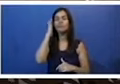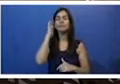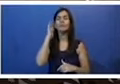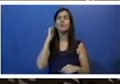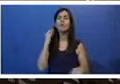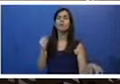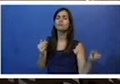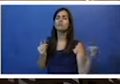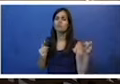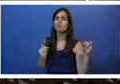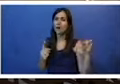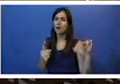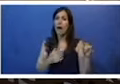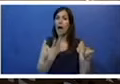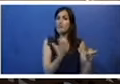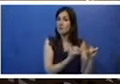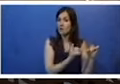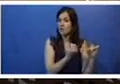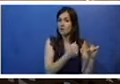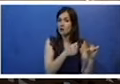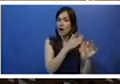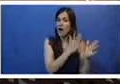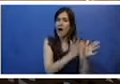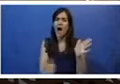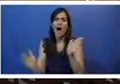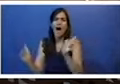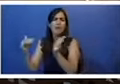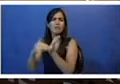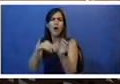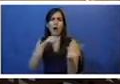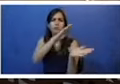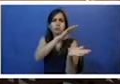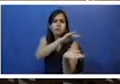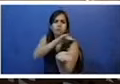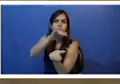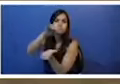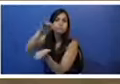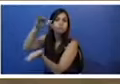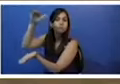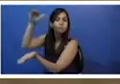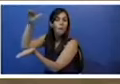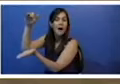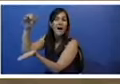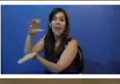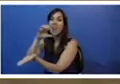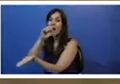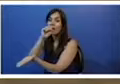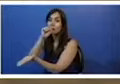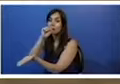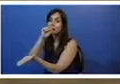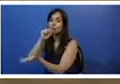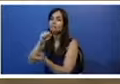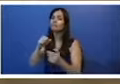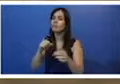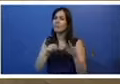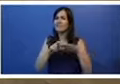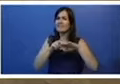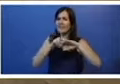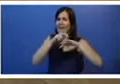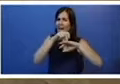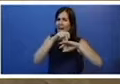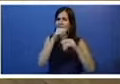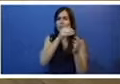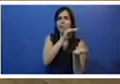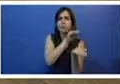então começando da Branca até a laranja tá vendo que é uma escadinha olha vai aumentando